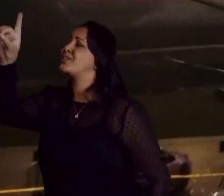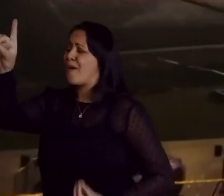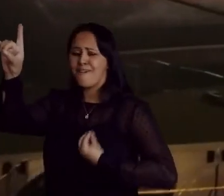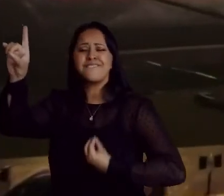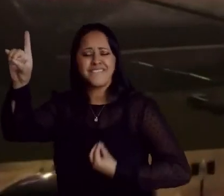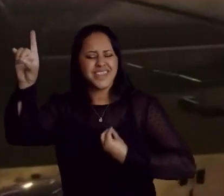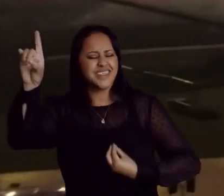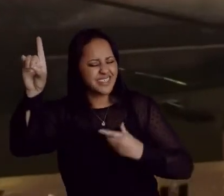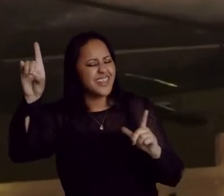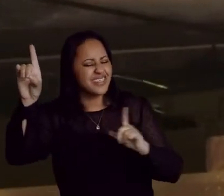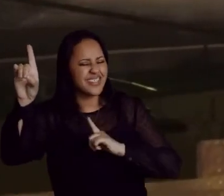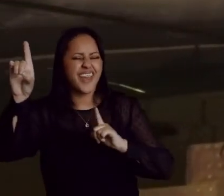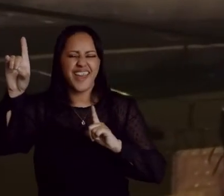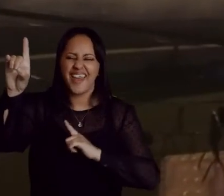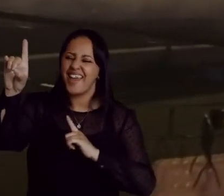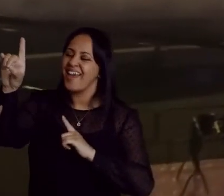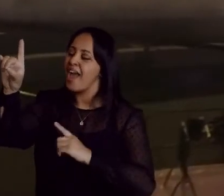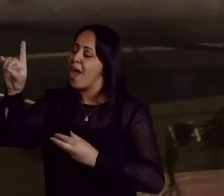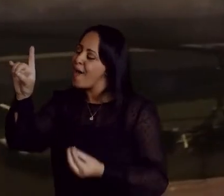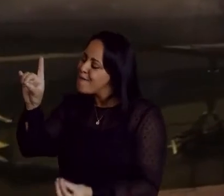porque ele